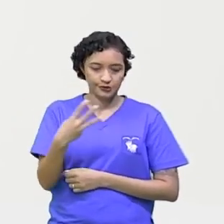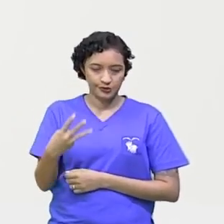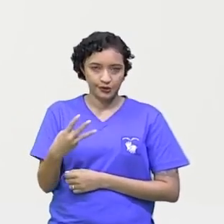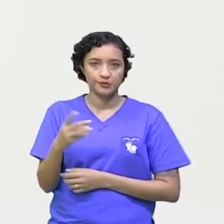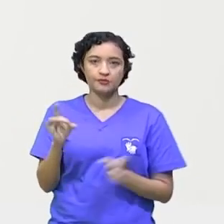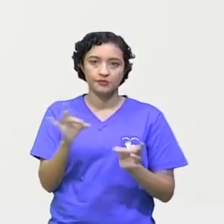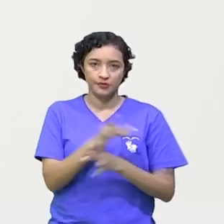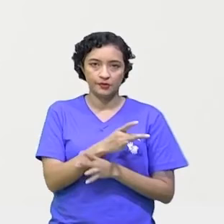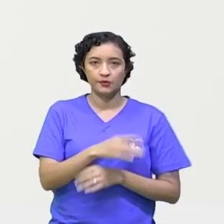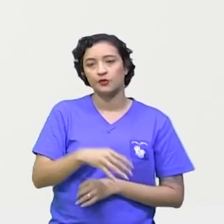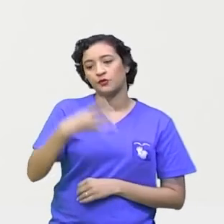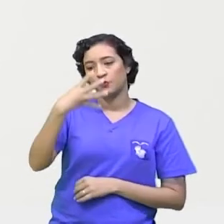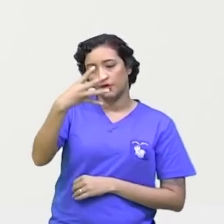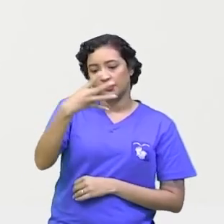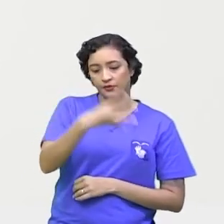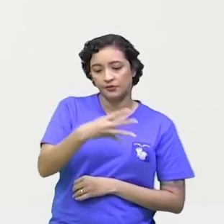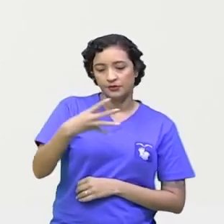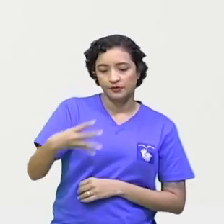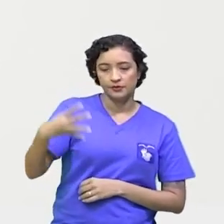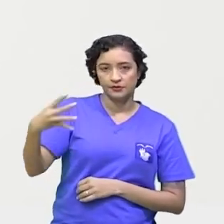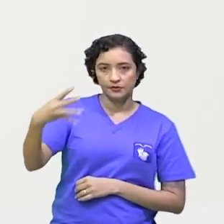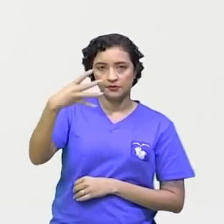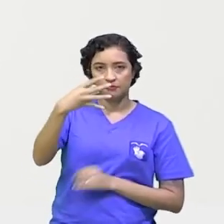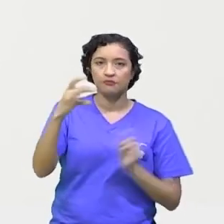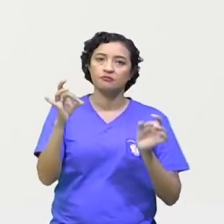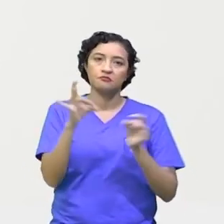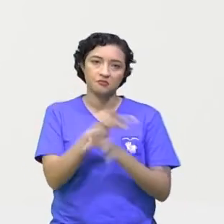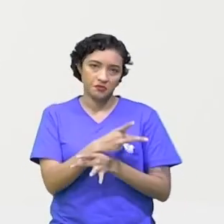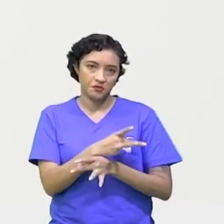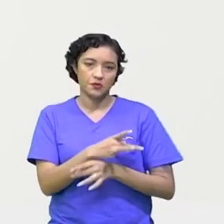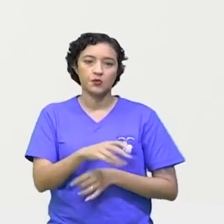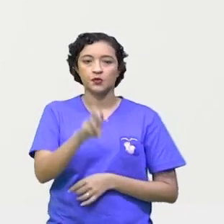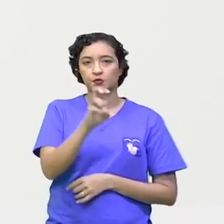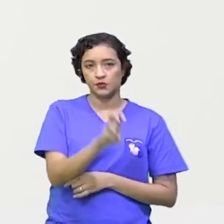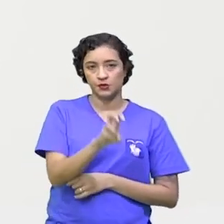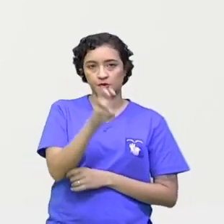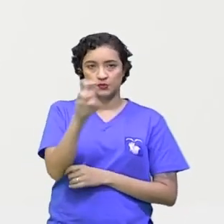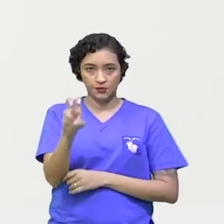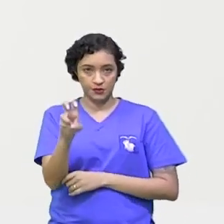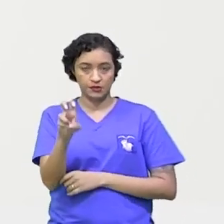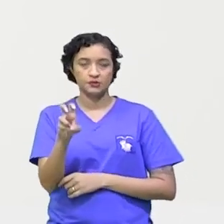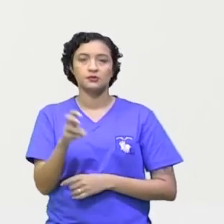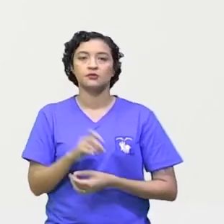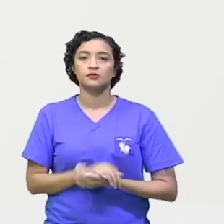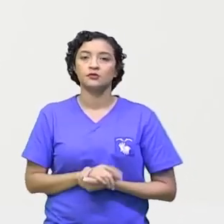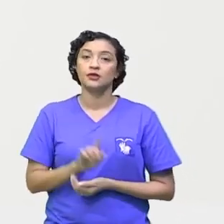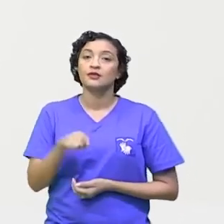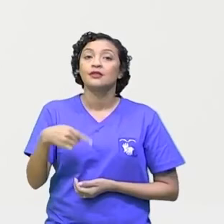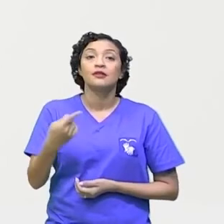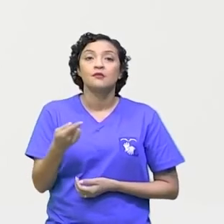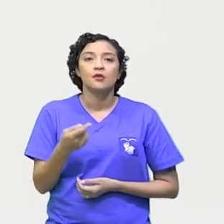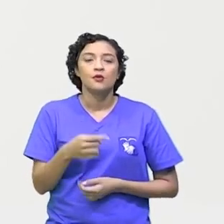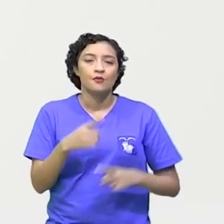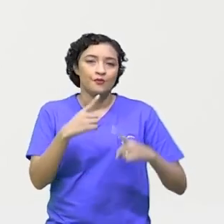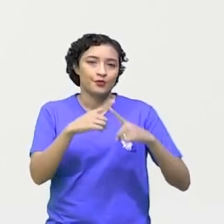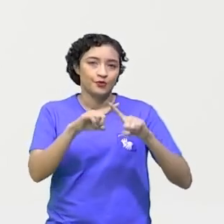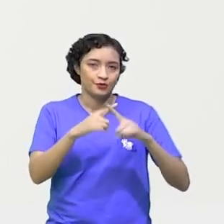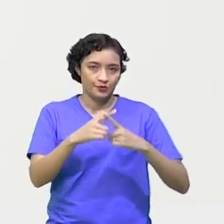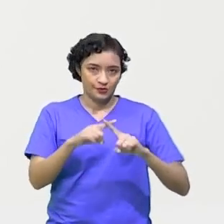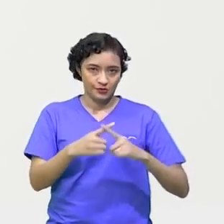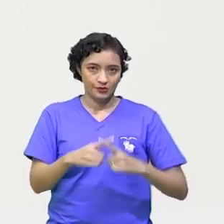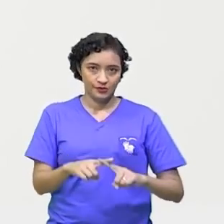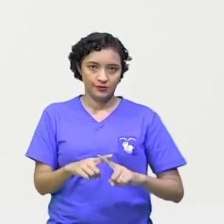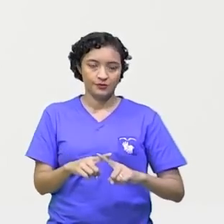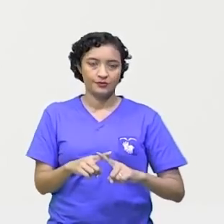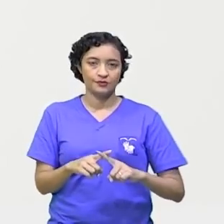4. E em seguida as diagonais, que aparecem duas vezes, ó, 5 e 5. Depois,